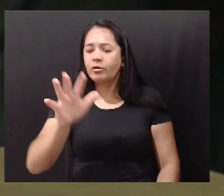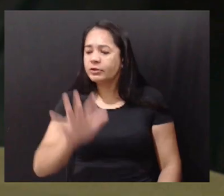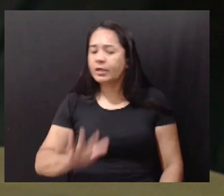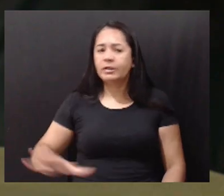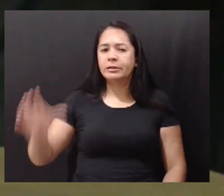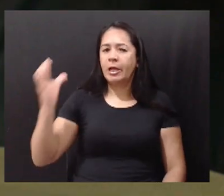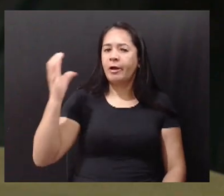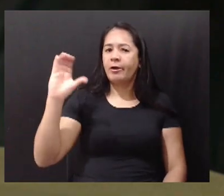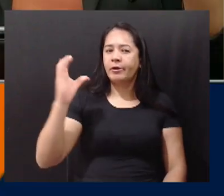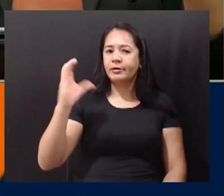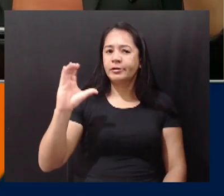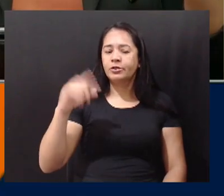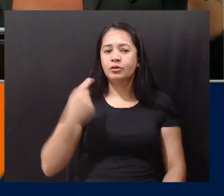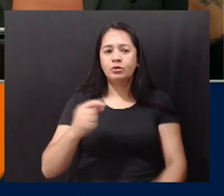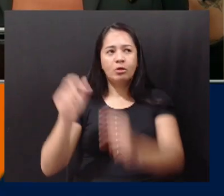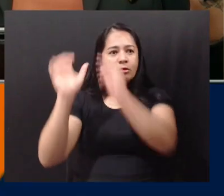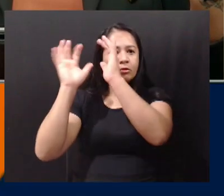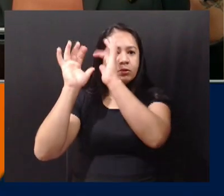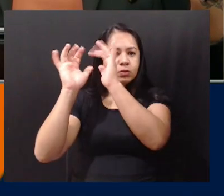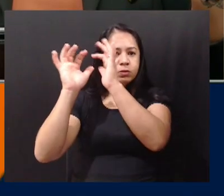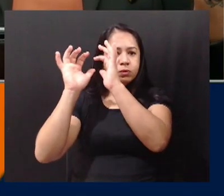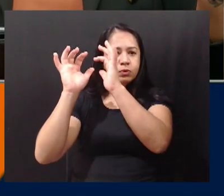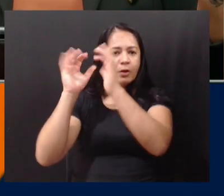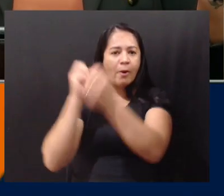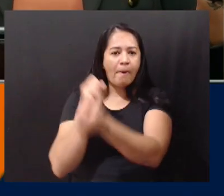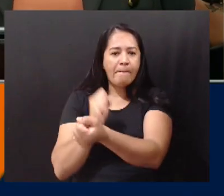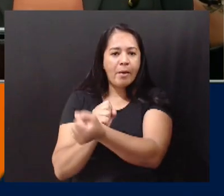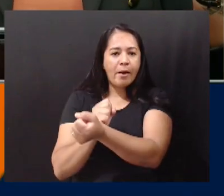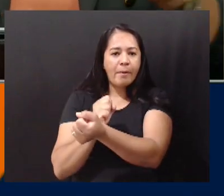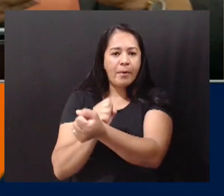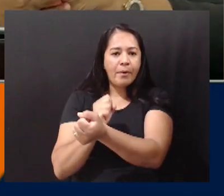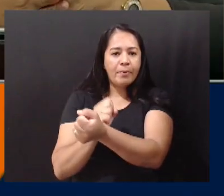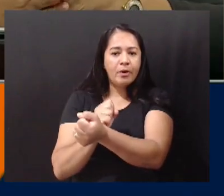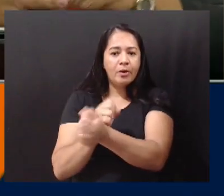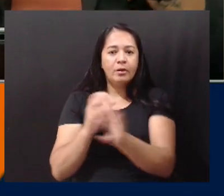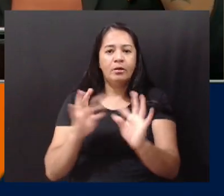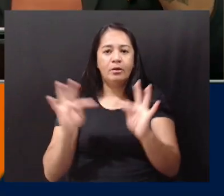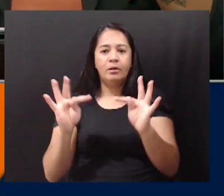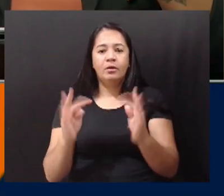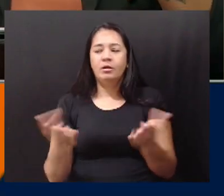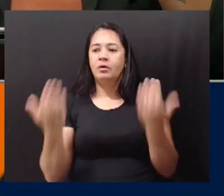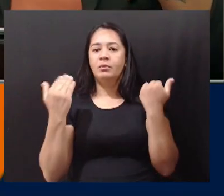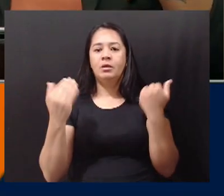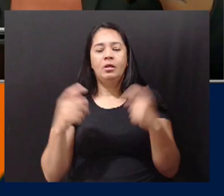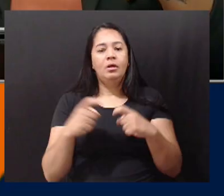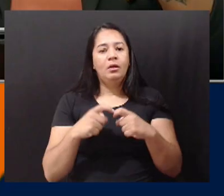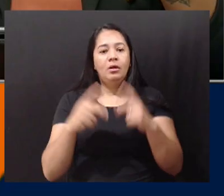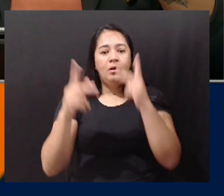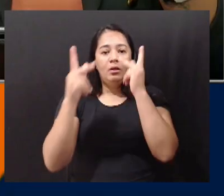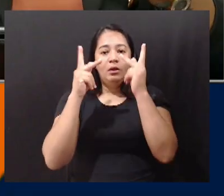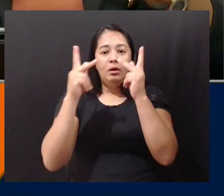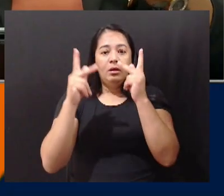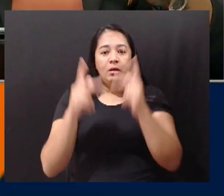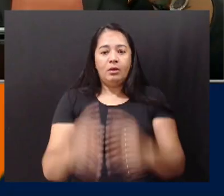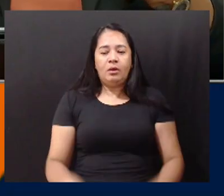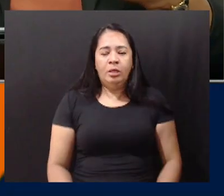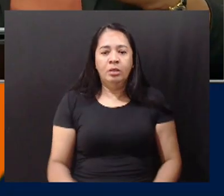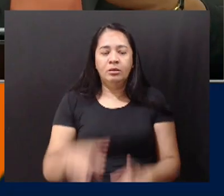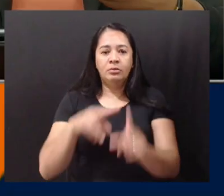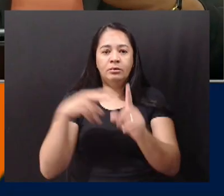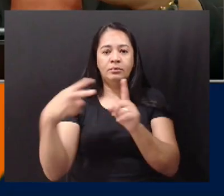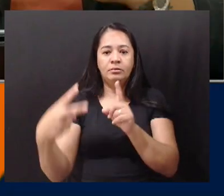nosso cérebro se vicie nessa tecnologia? Vamos lá, doutora Beatriz, do ponto de vista psiquiátrico